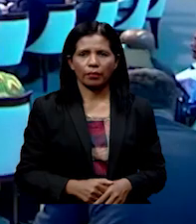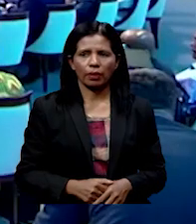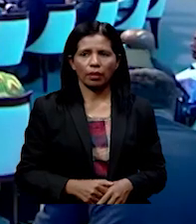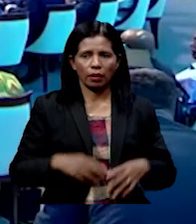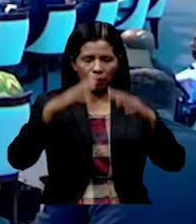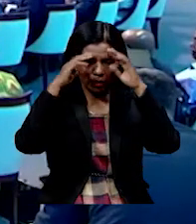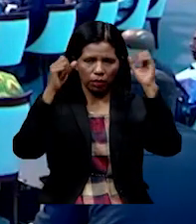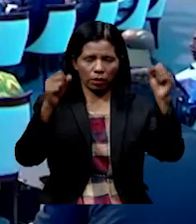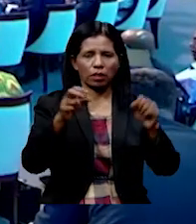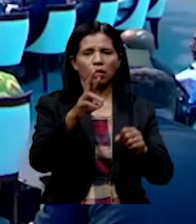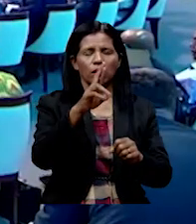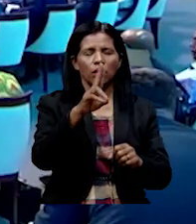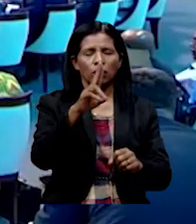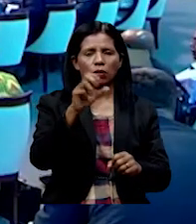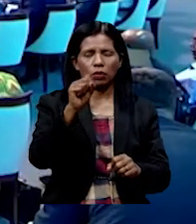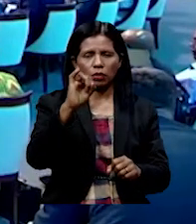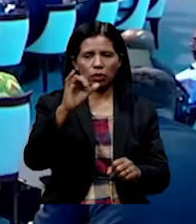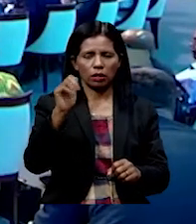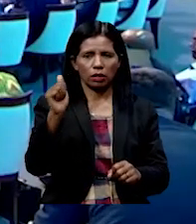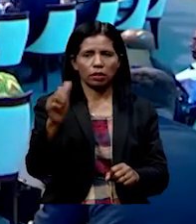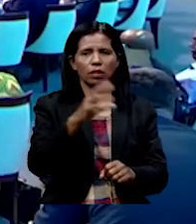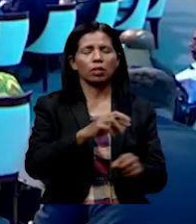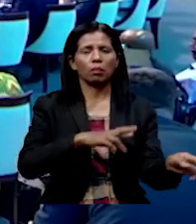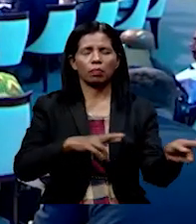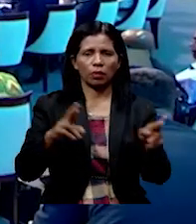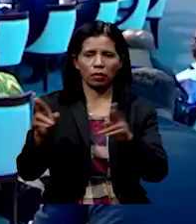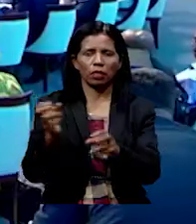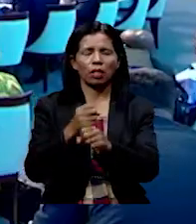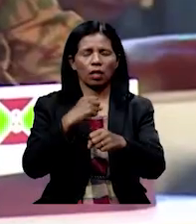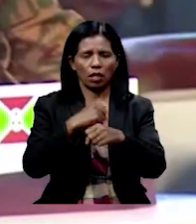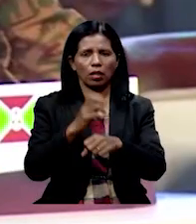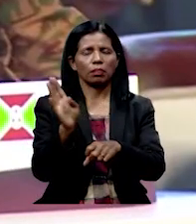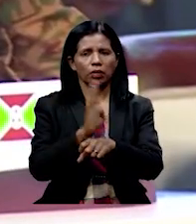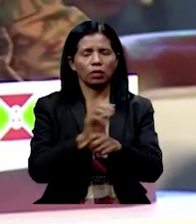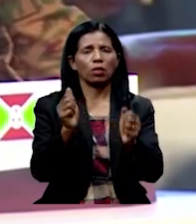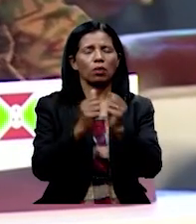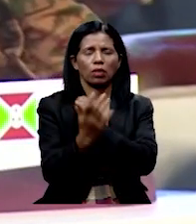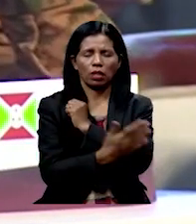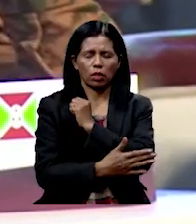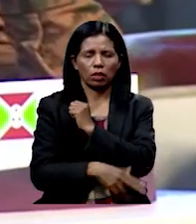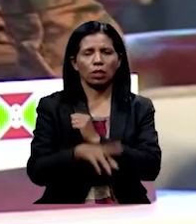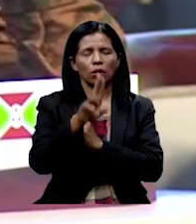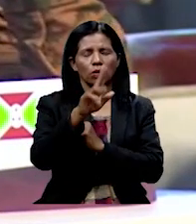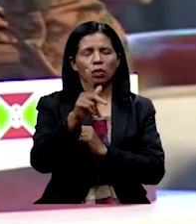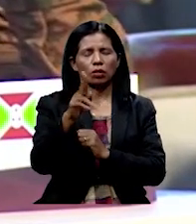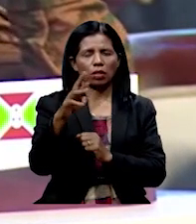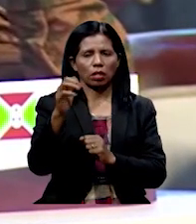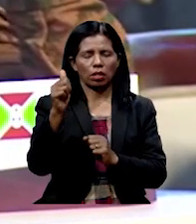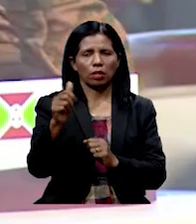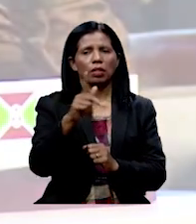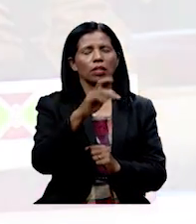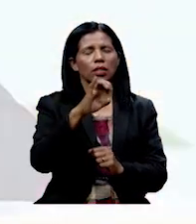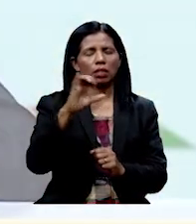Presidente Rússia Vladimir Putin atentem, posição Rússia pronto a negociação com a Ucrânia, mas Kiev recusa a inclinar com a